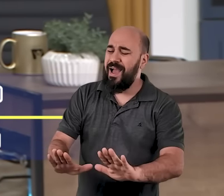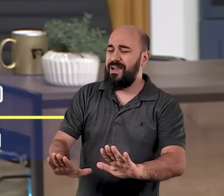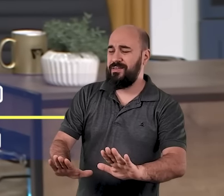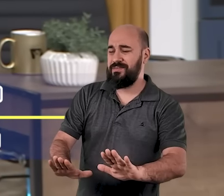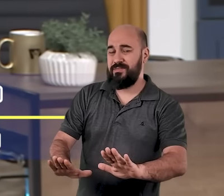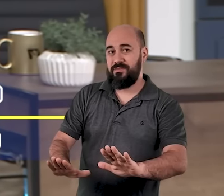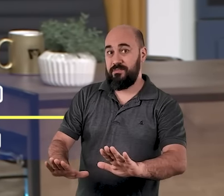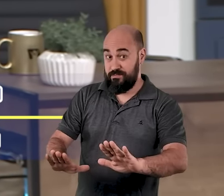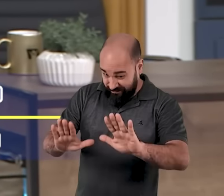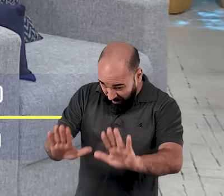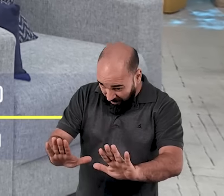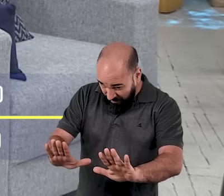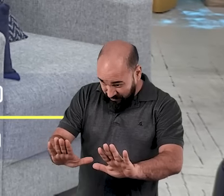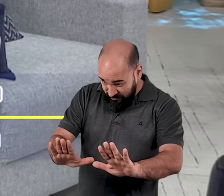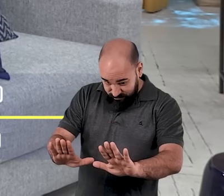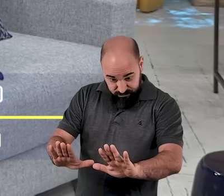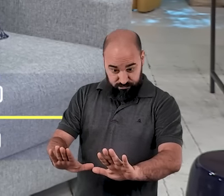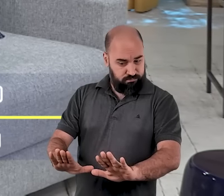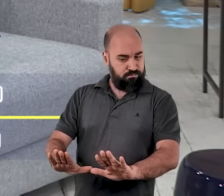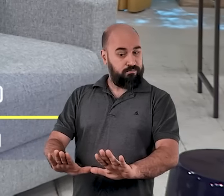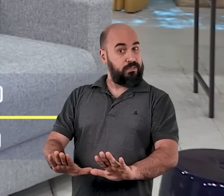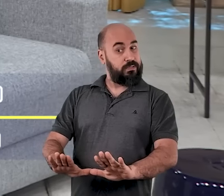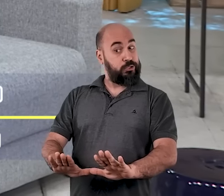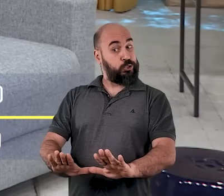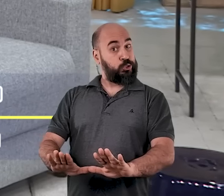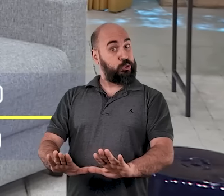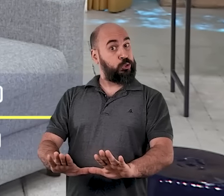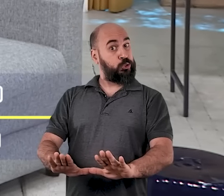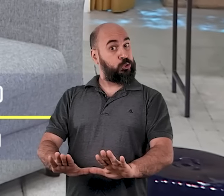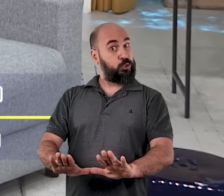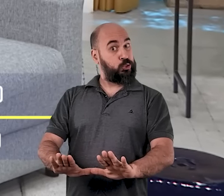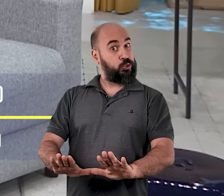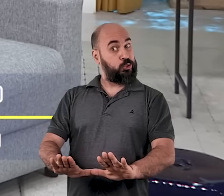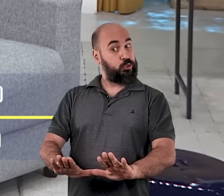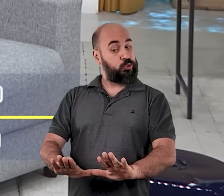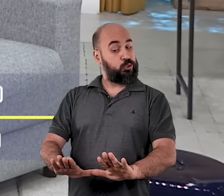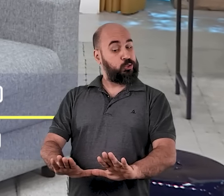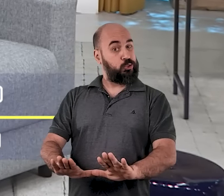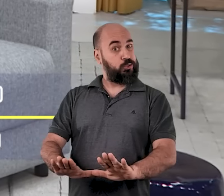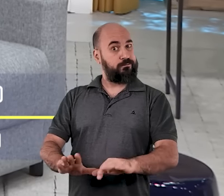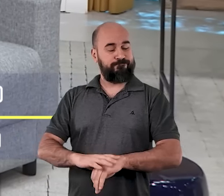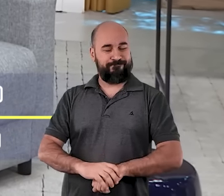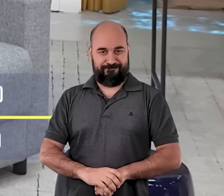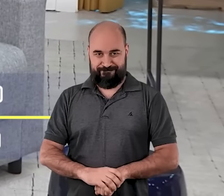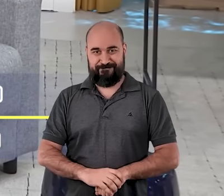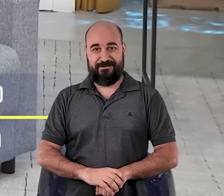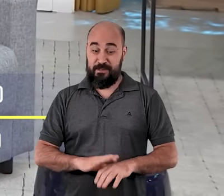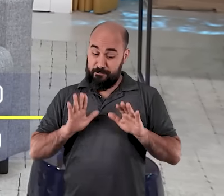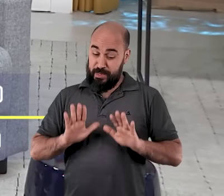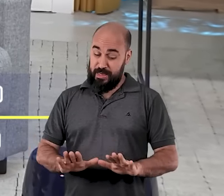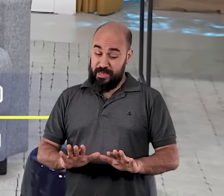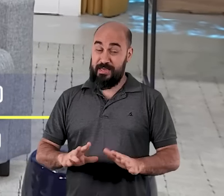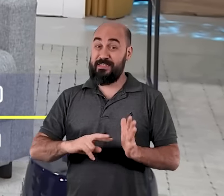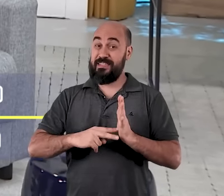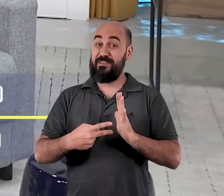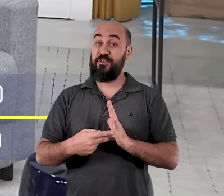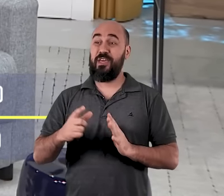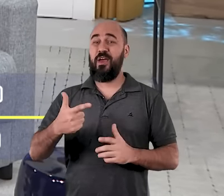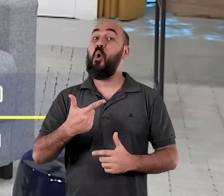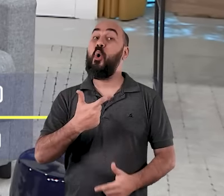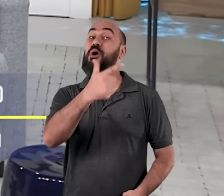mas. Quando vem o mais, aí vem a bagaceira, não é? Quando vem o mais, está dizendo assim: agora eu vou falar